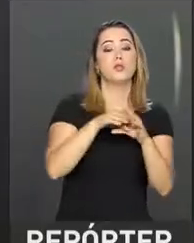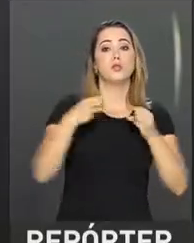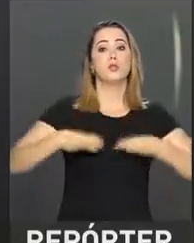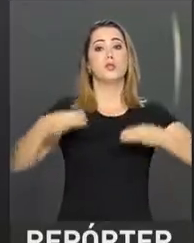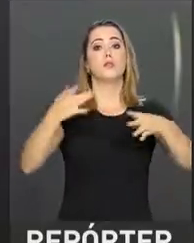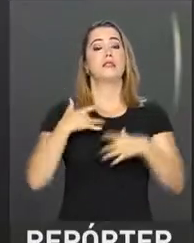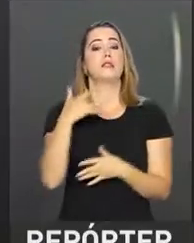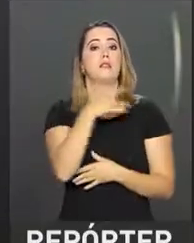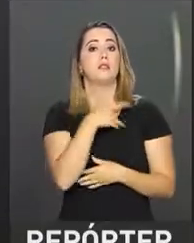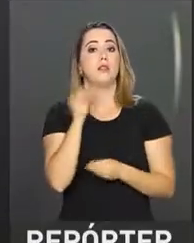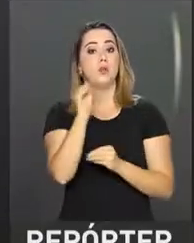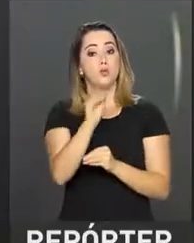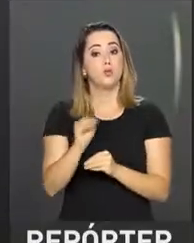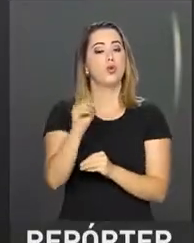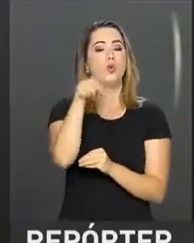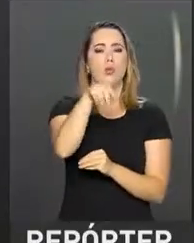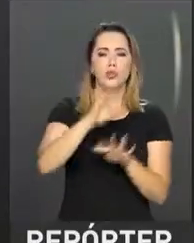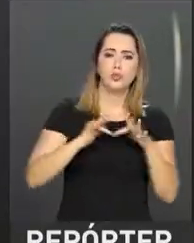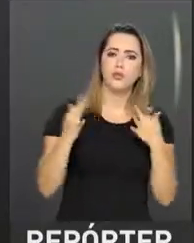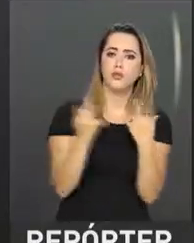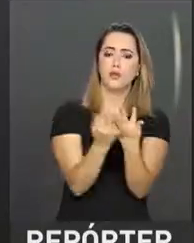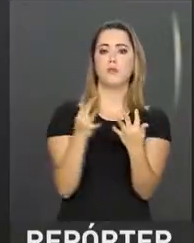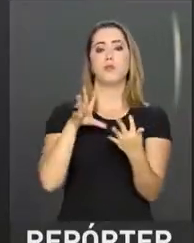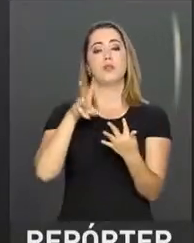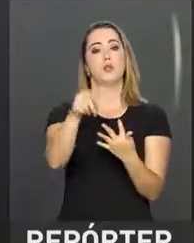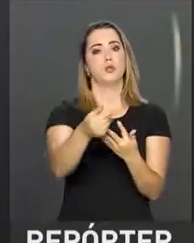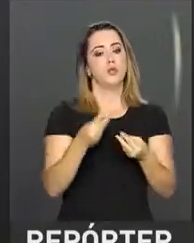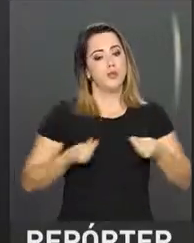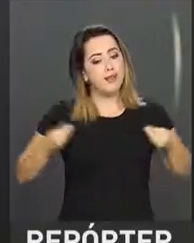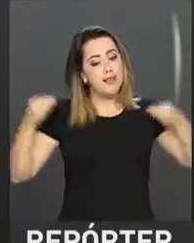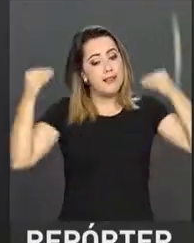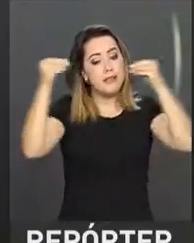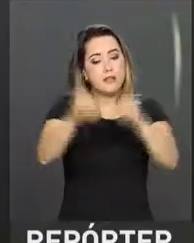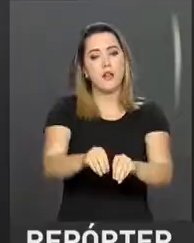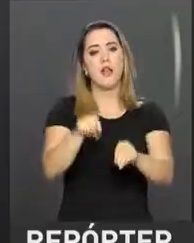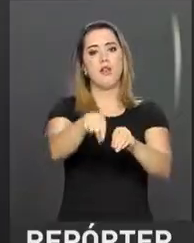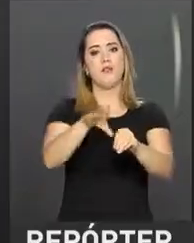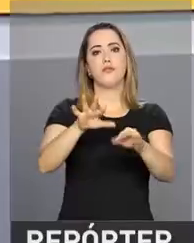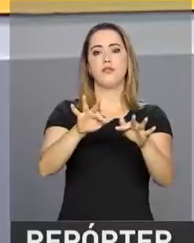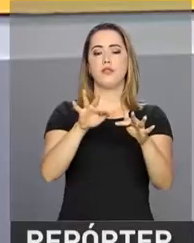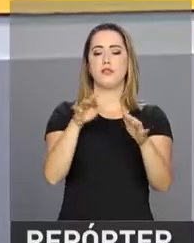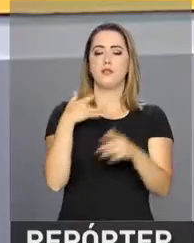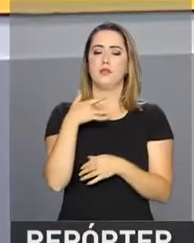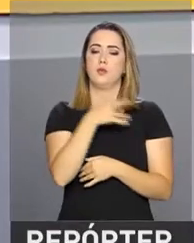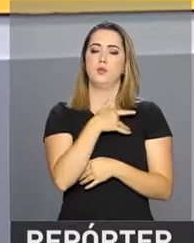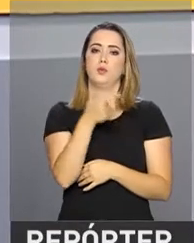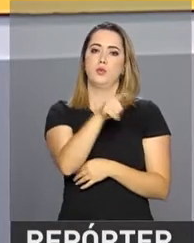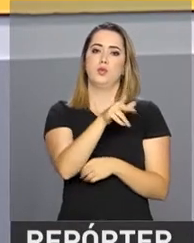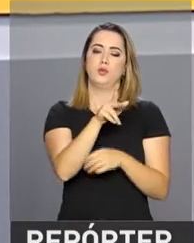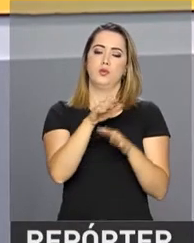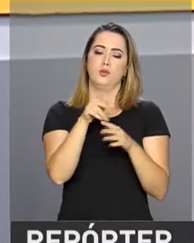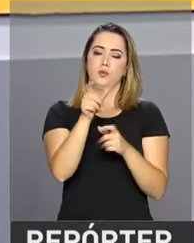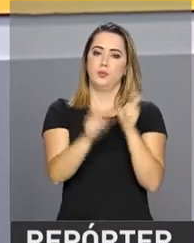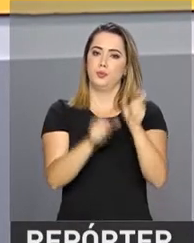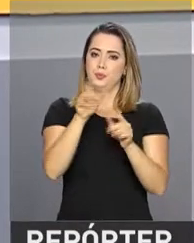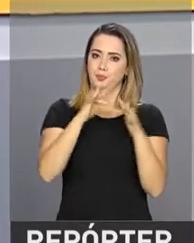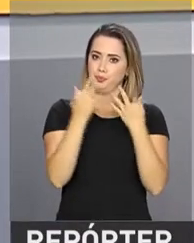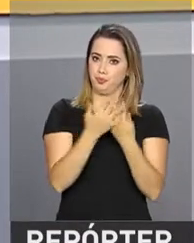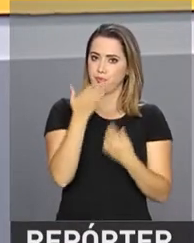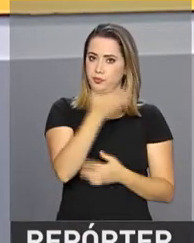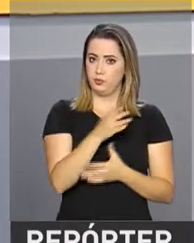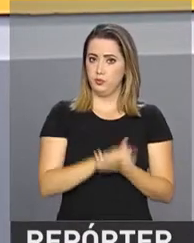sejam direcionadas a públicos da família então acaba levando o serviço de saúde para as outras pessoas a data do exame nacional